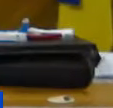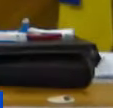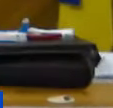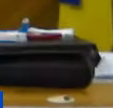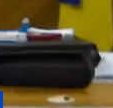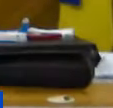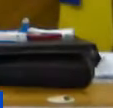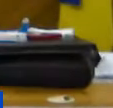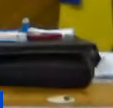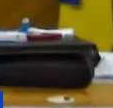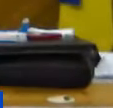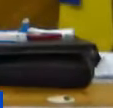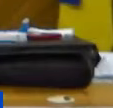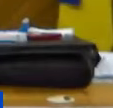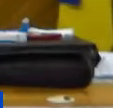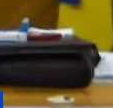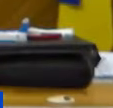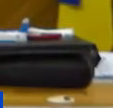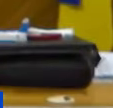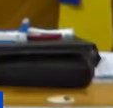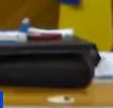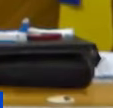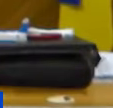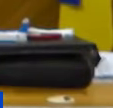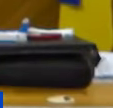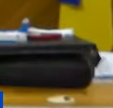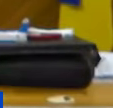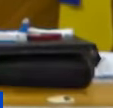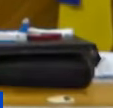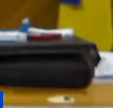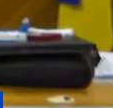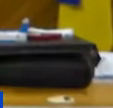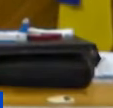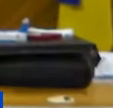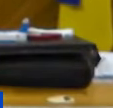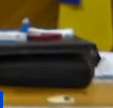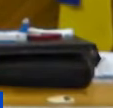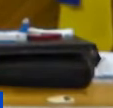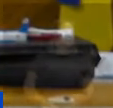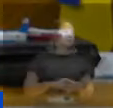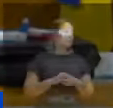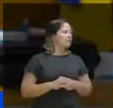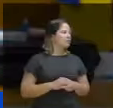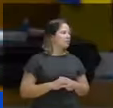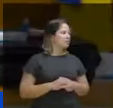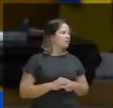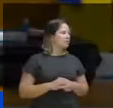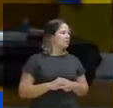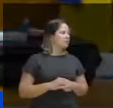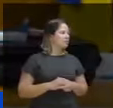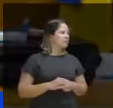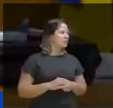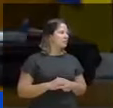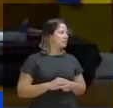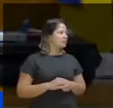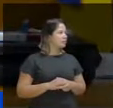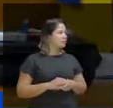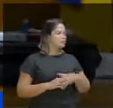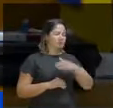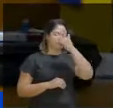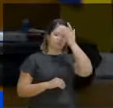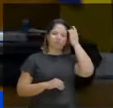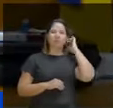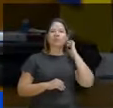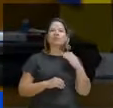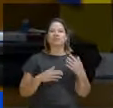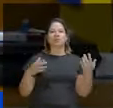Aires. Esse termo é legal, né? Sem maiores delongas. Quando a gente vai condenar alguém, a gente não pode sem maiores delongas, a gente tem que se delongar,